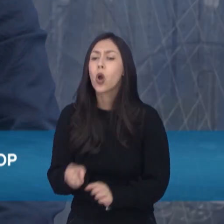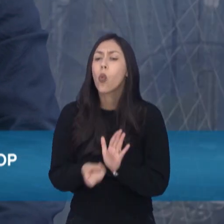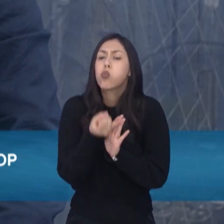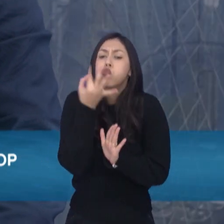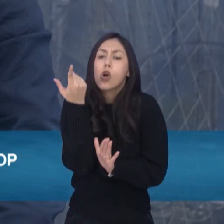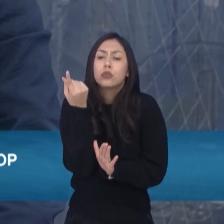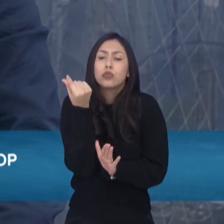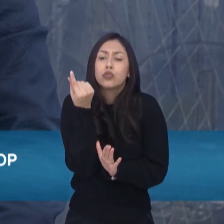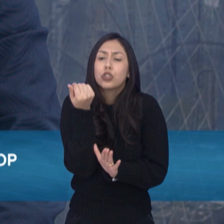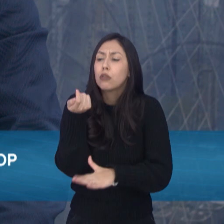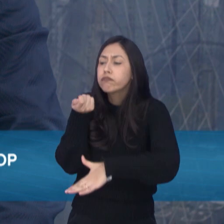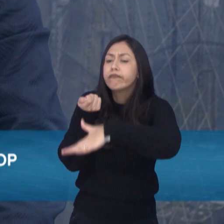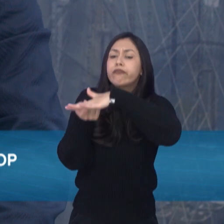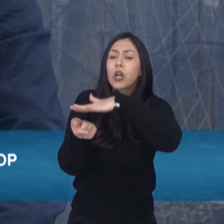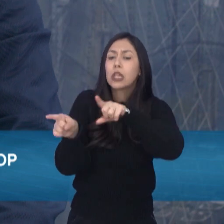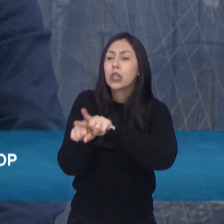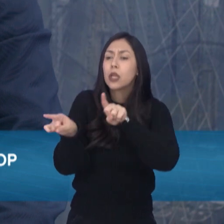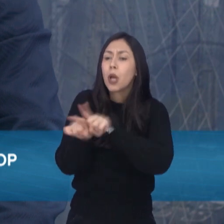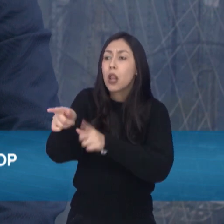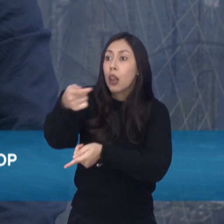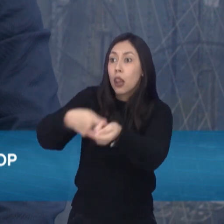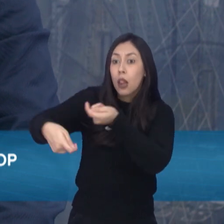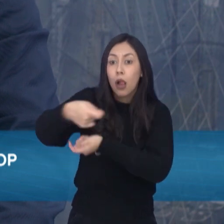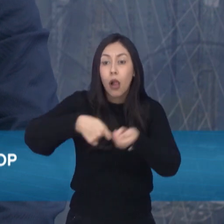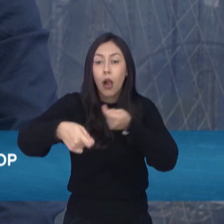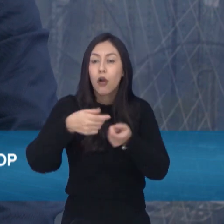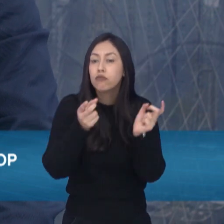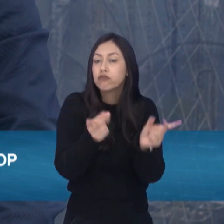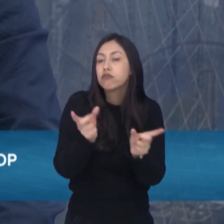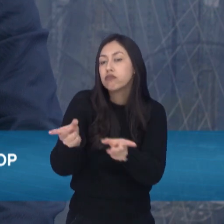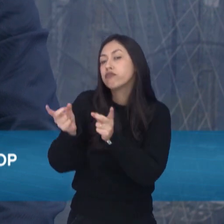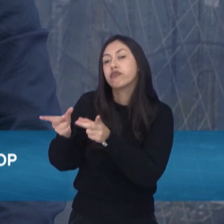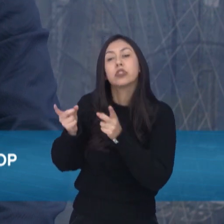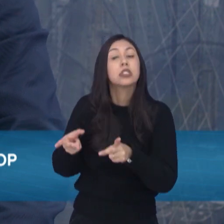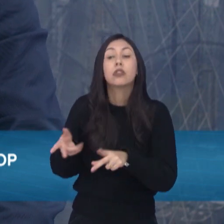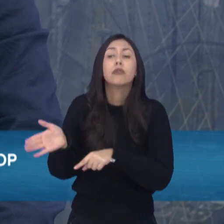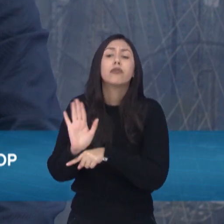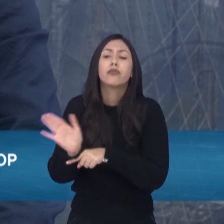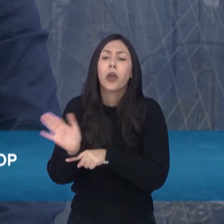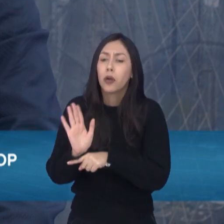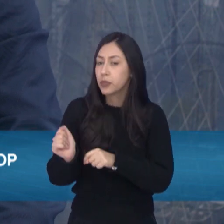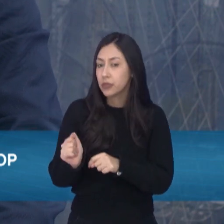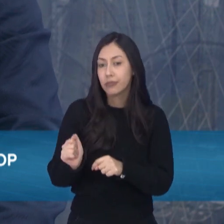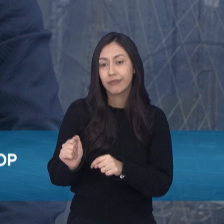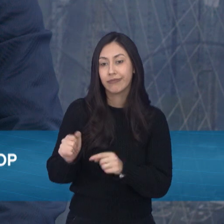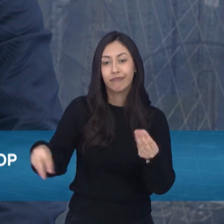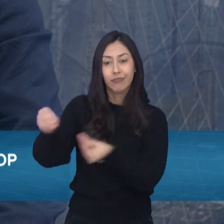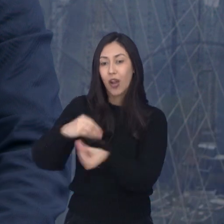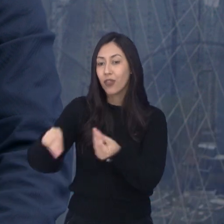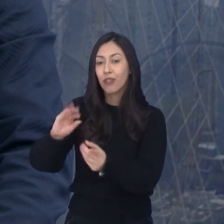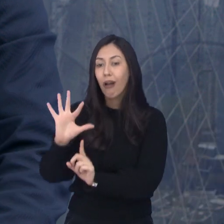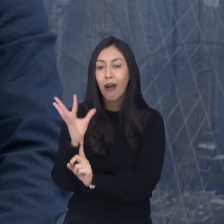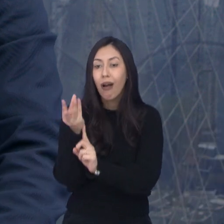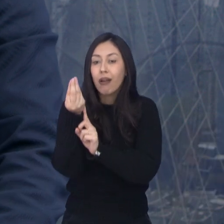dólares são gerados através da venda de filmes, de imagem? E ali isso tudo envolve arte, economia